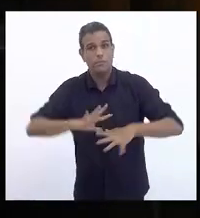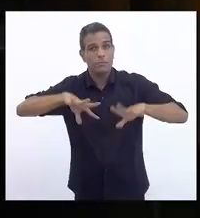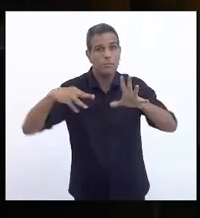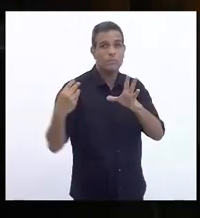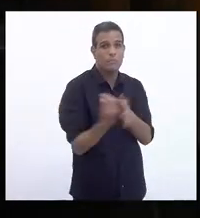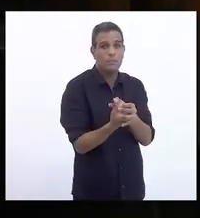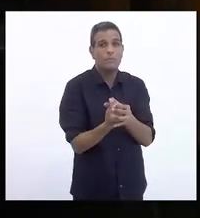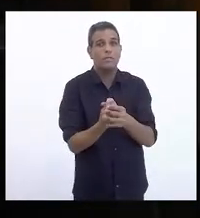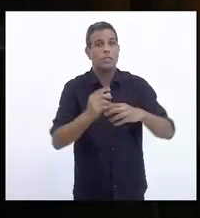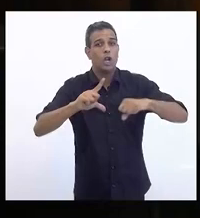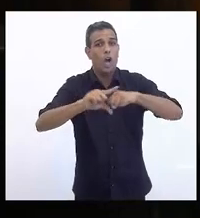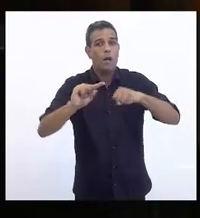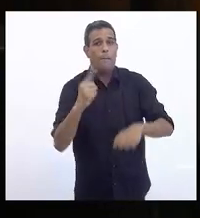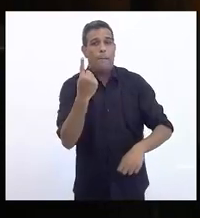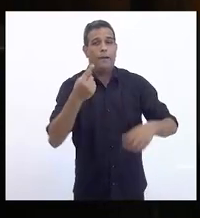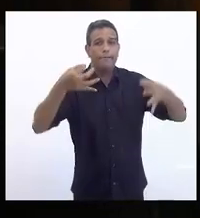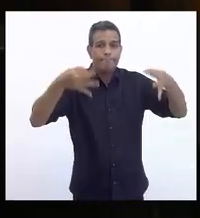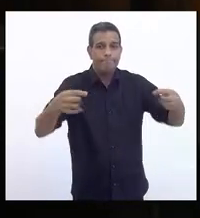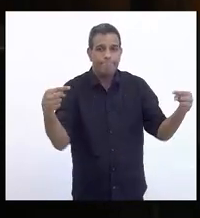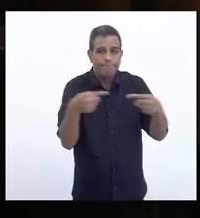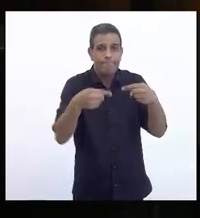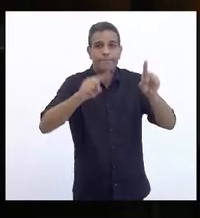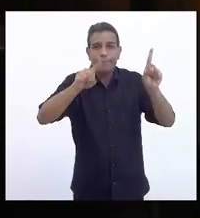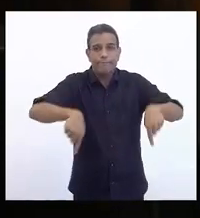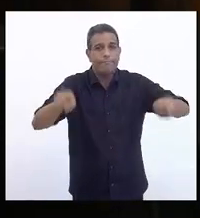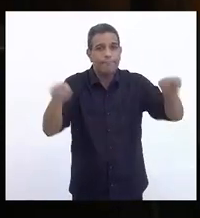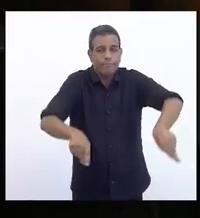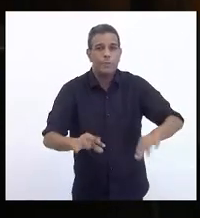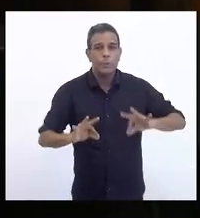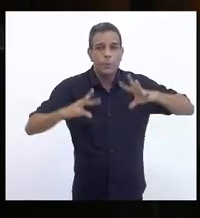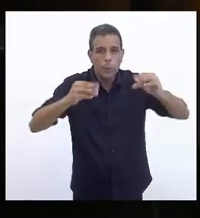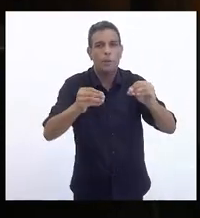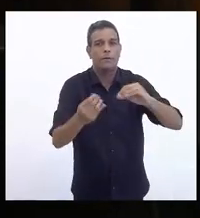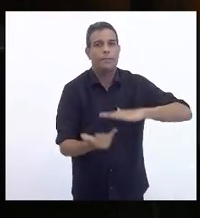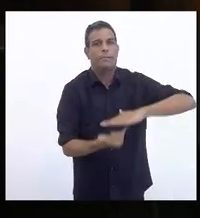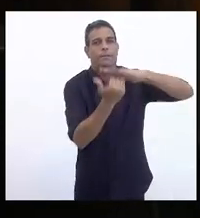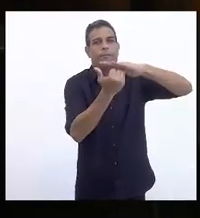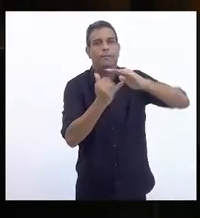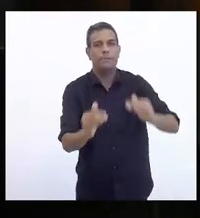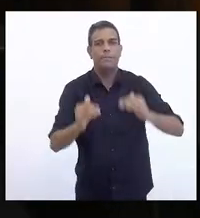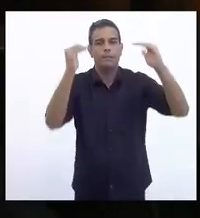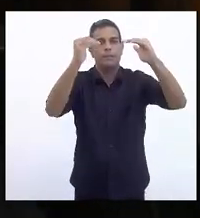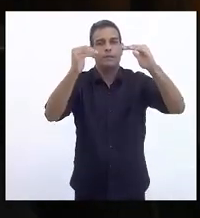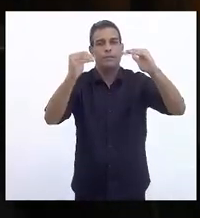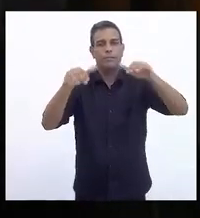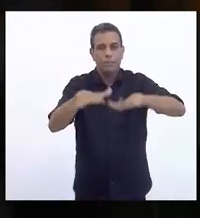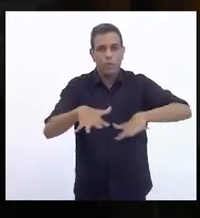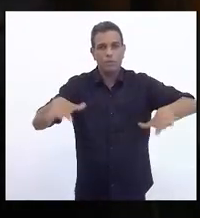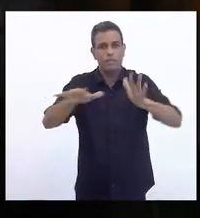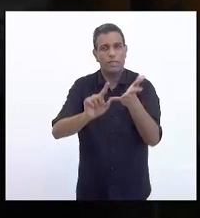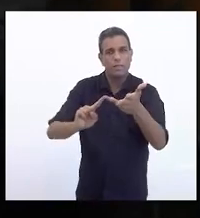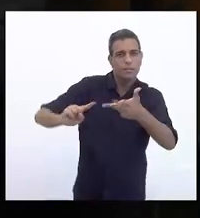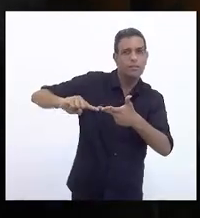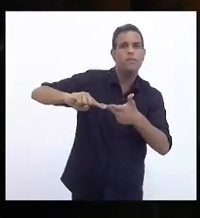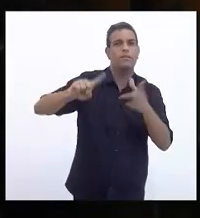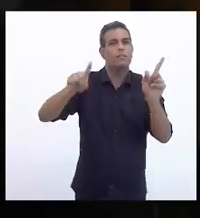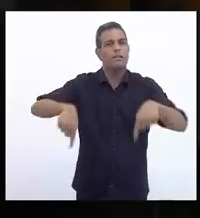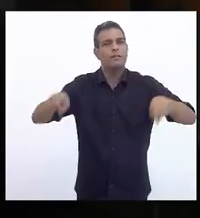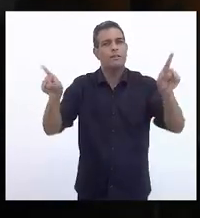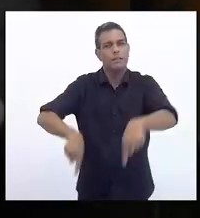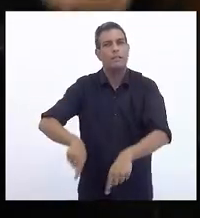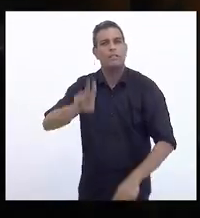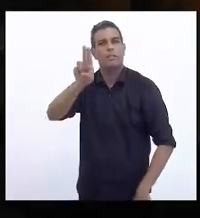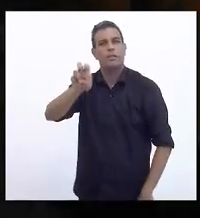incorporação de que trata o artigo 1º resultará na extinção da Fundação Centro Universitário Estadual da Zona Oeste, a UESO. Está sendo extinta a